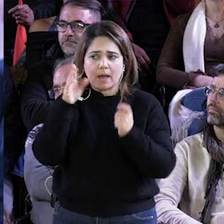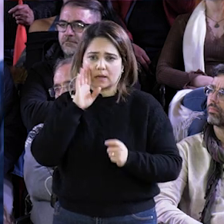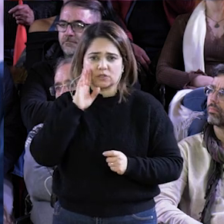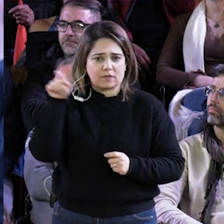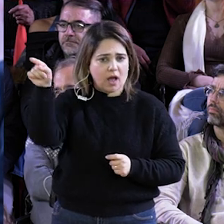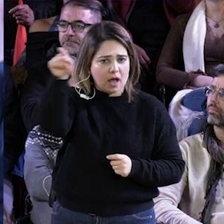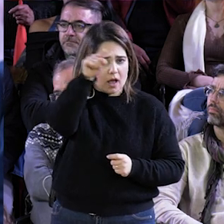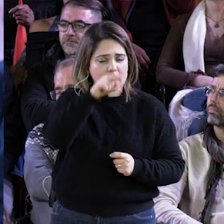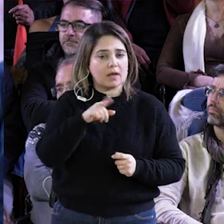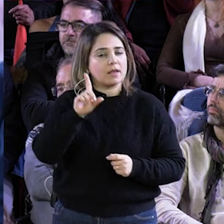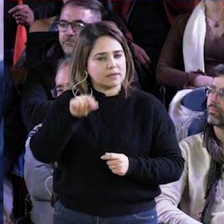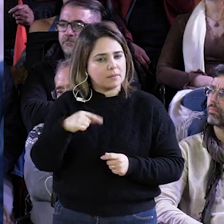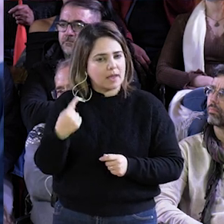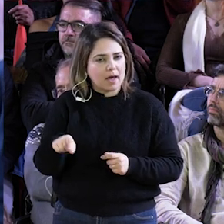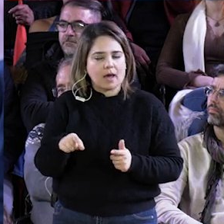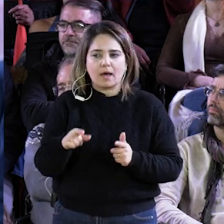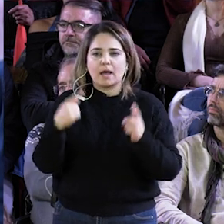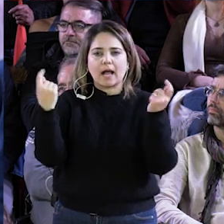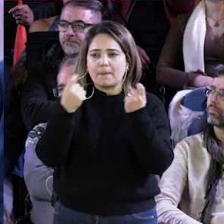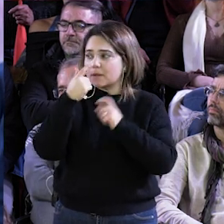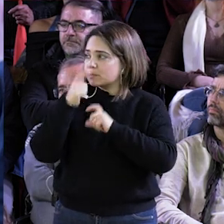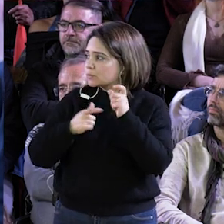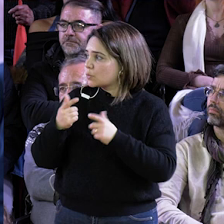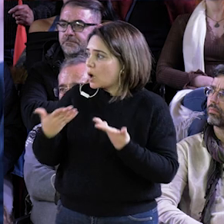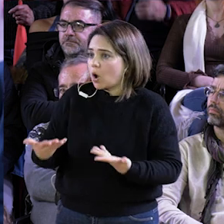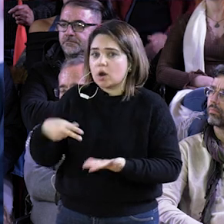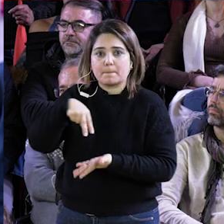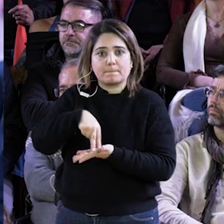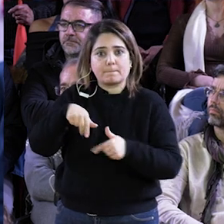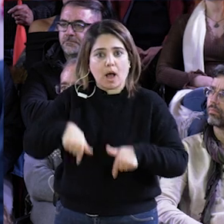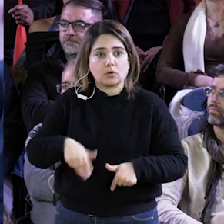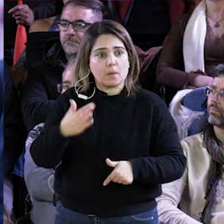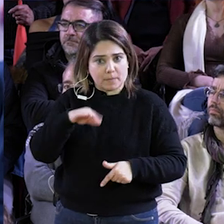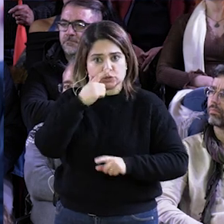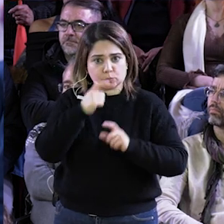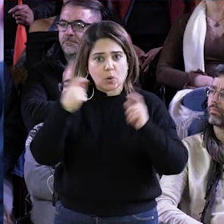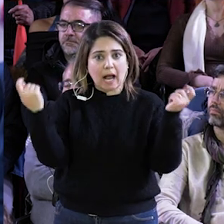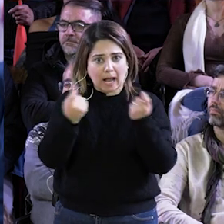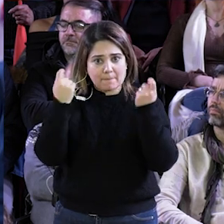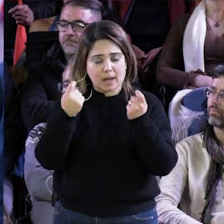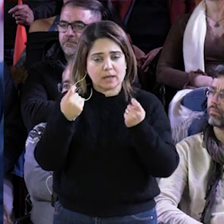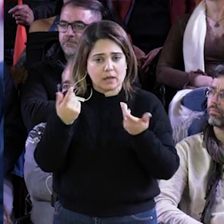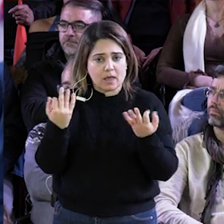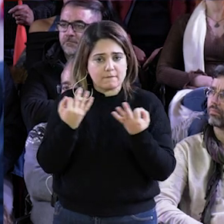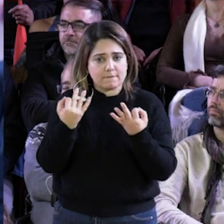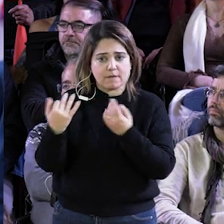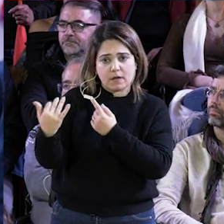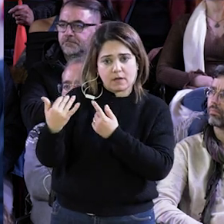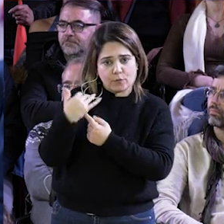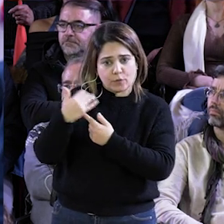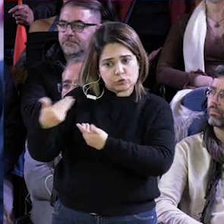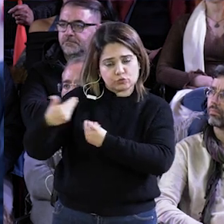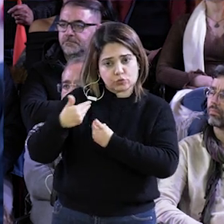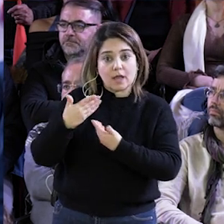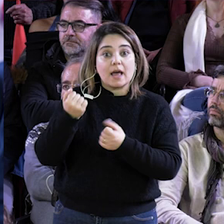agora. Também há todas as pessoas que não estão neste palco, mas que são quem faz a campanha acontecer e cujo trabalho